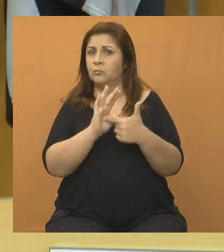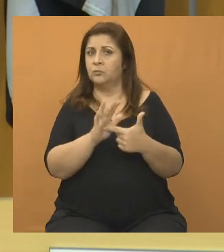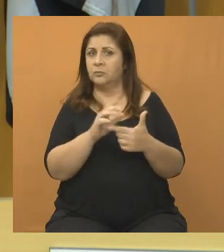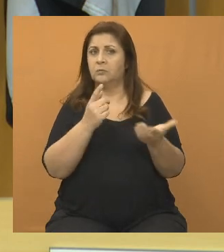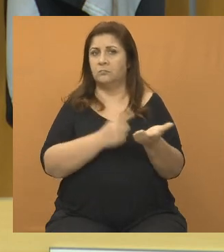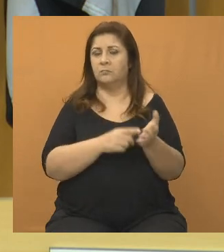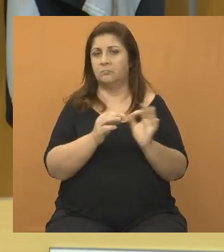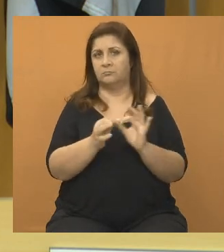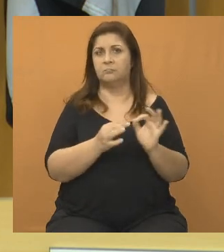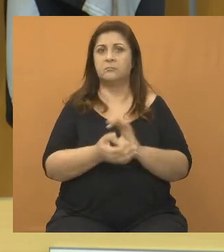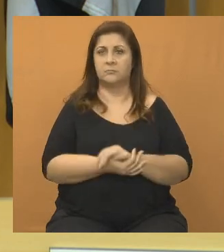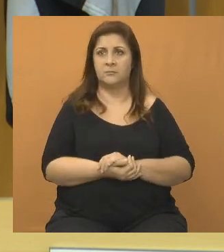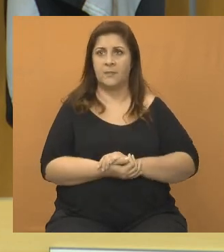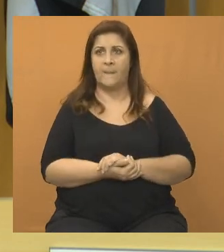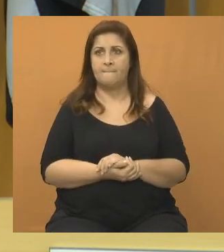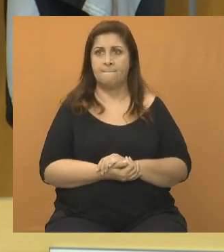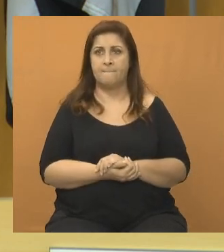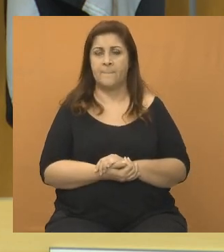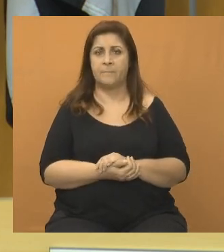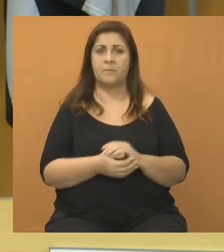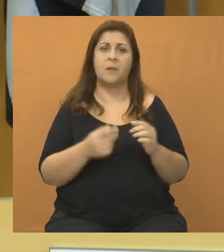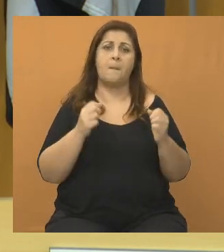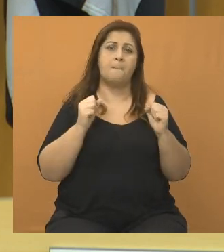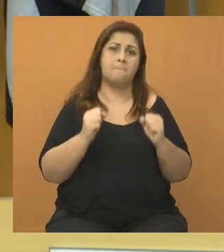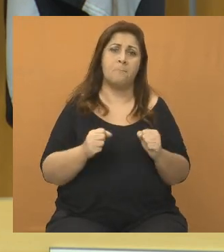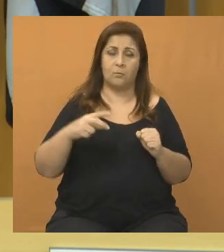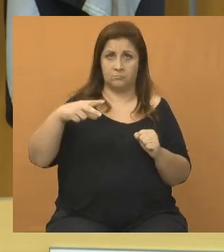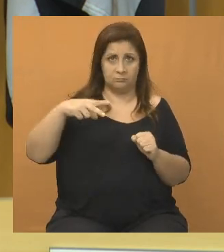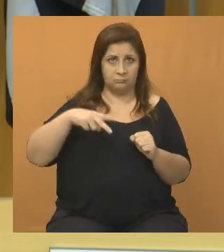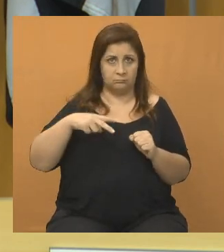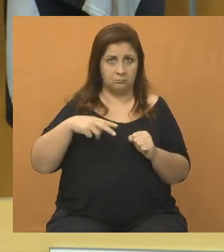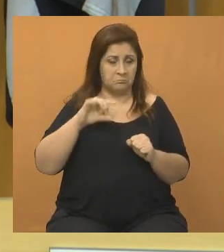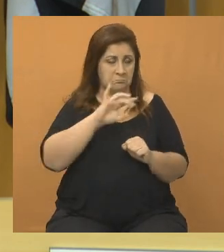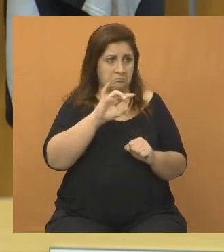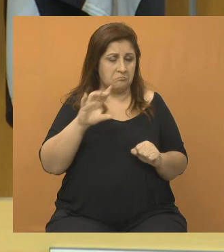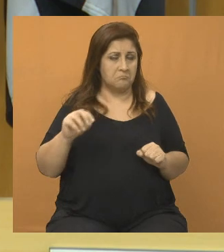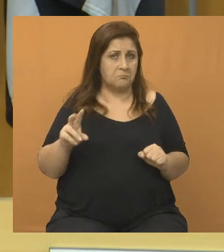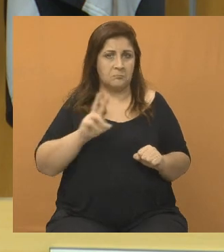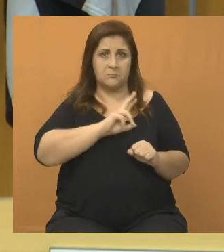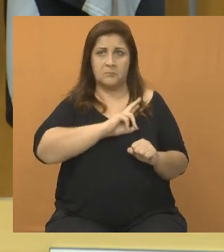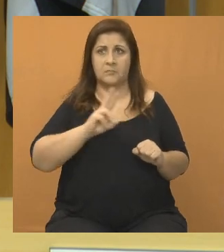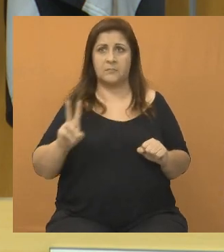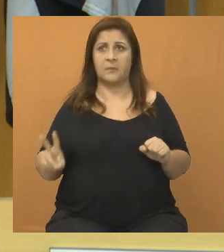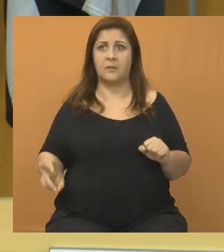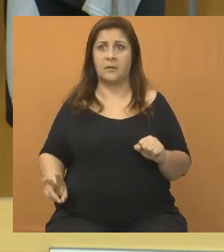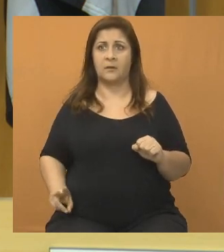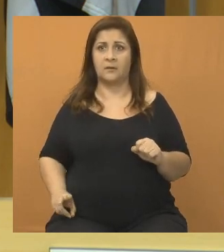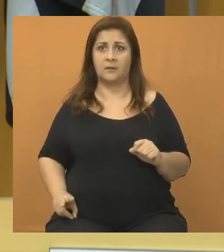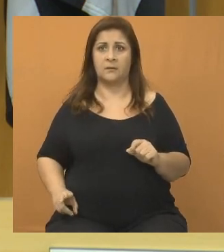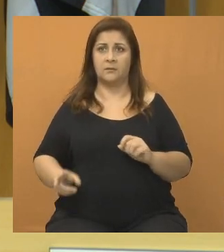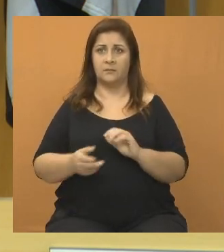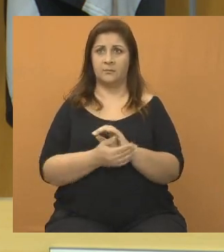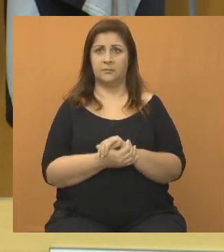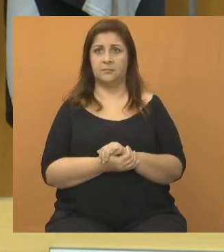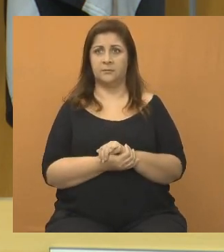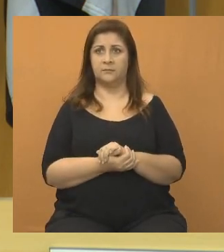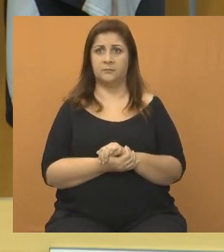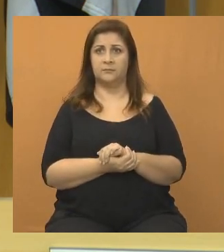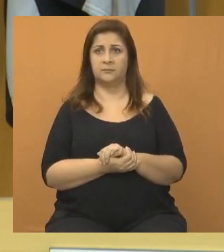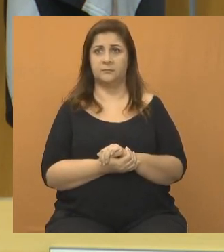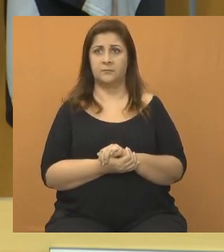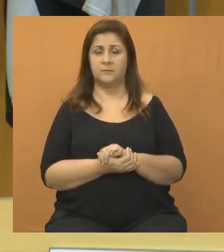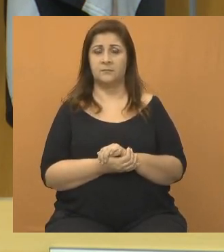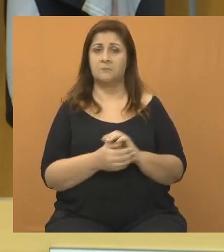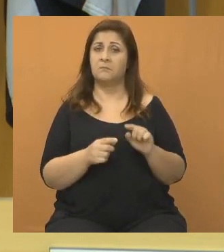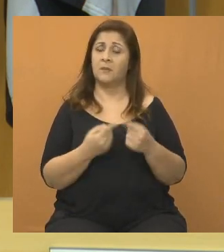coletiva. Então, a proposta pode ser individual, se o vereador quiser, e falar da direção dele individual,